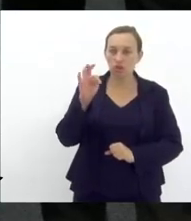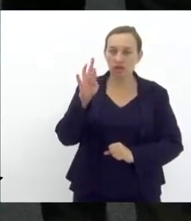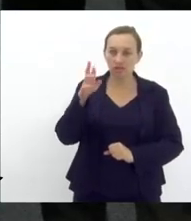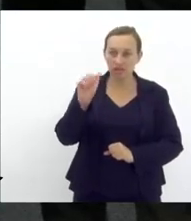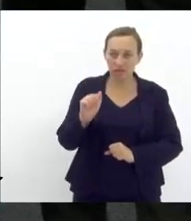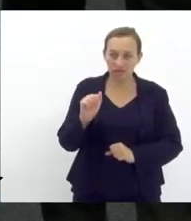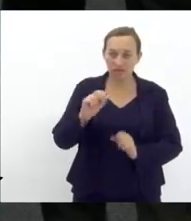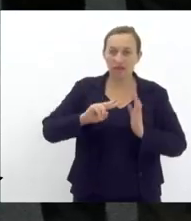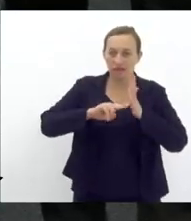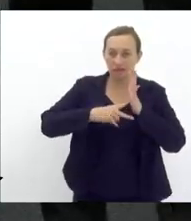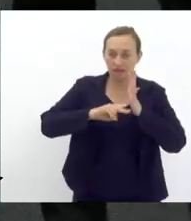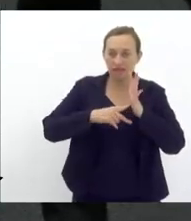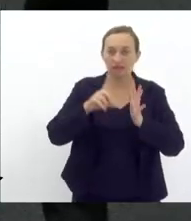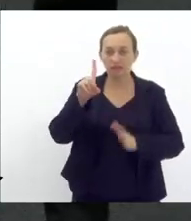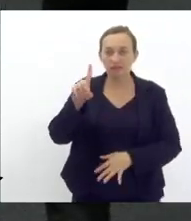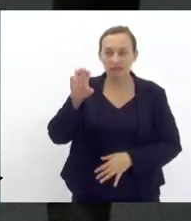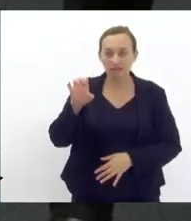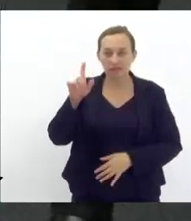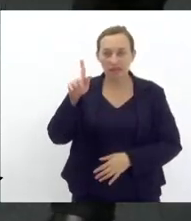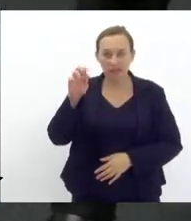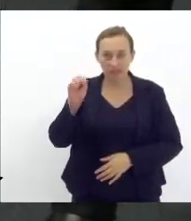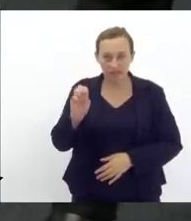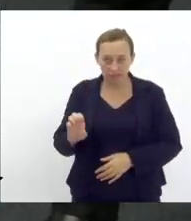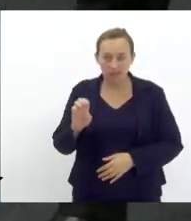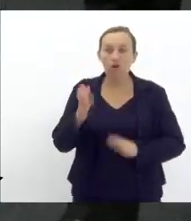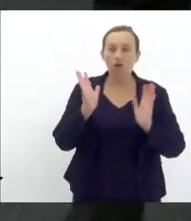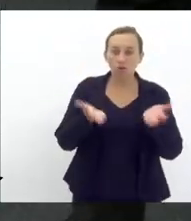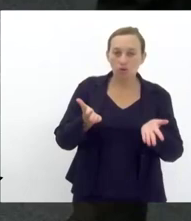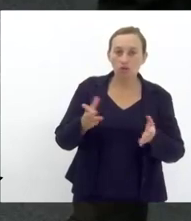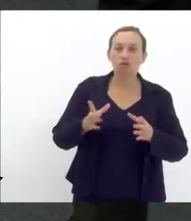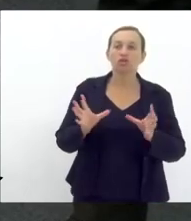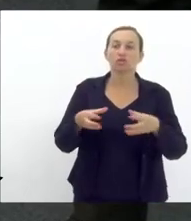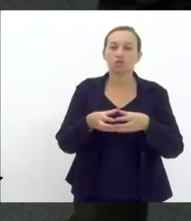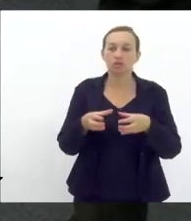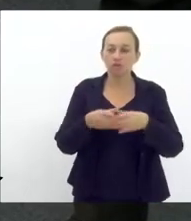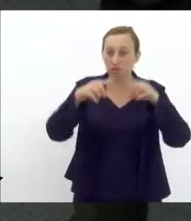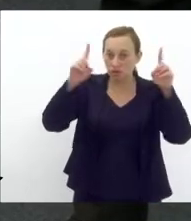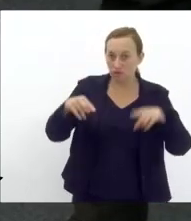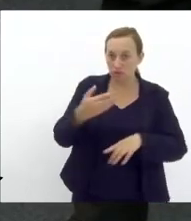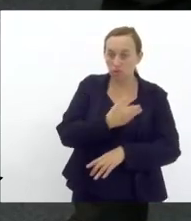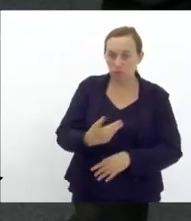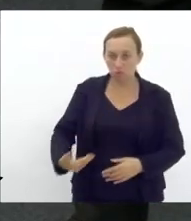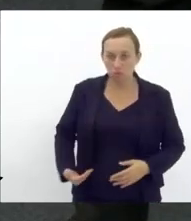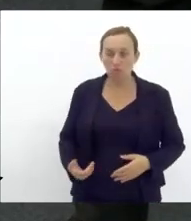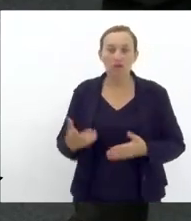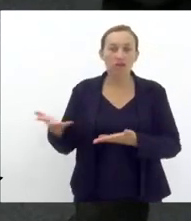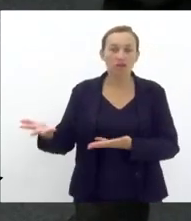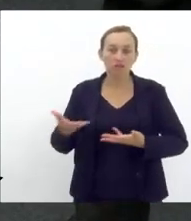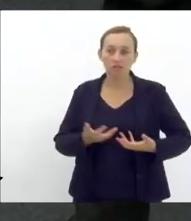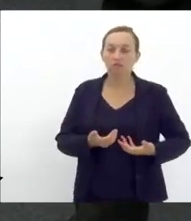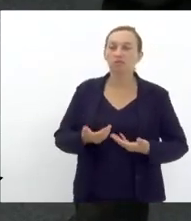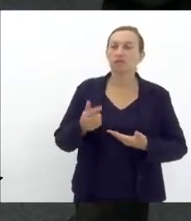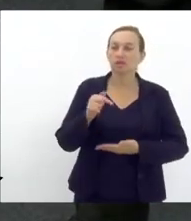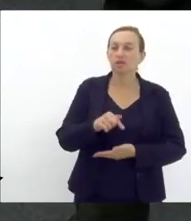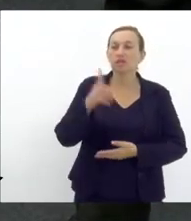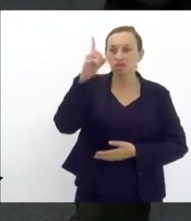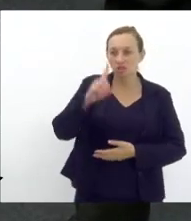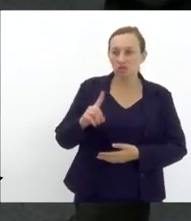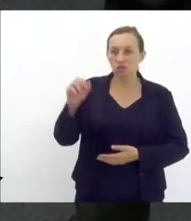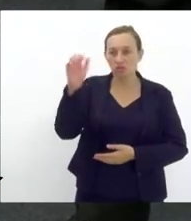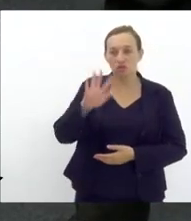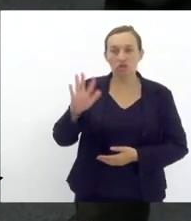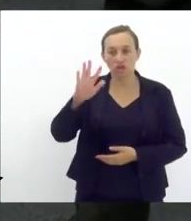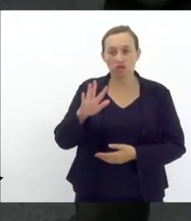do sindicato do Degas hoje na comissão de servidores públicos nós recebemos aqui o nosso diretor geral do